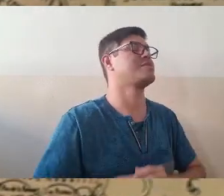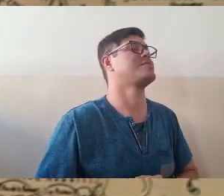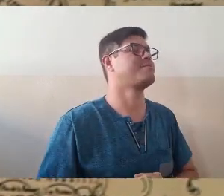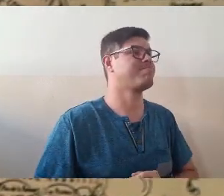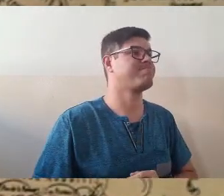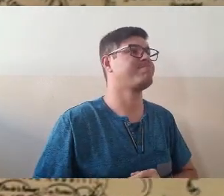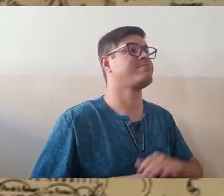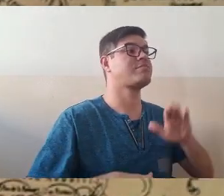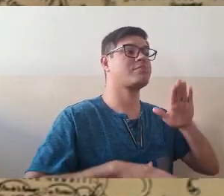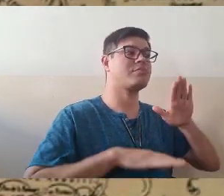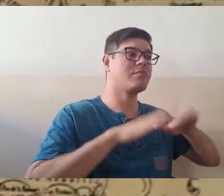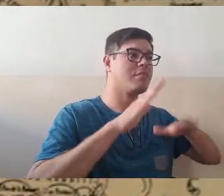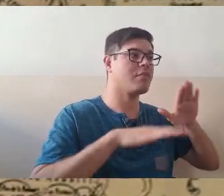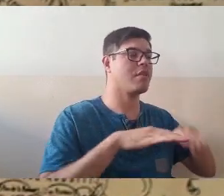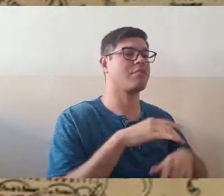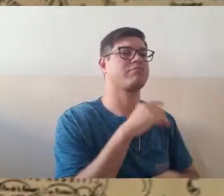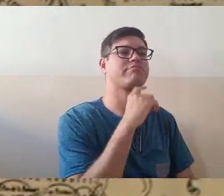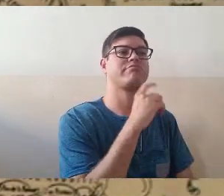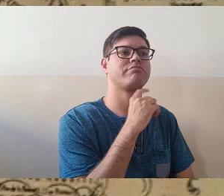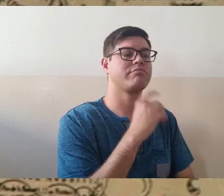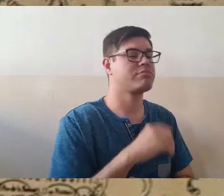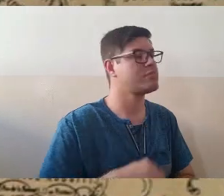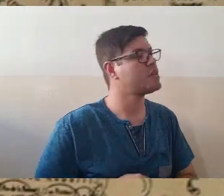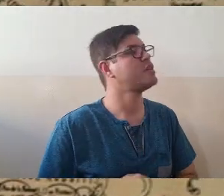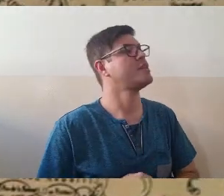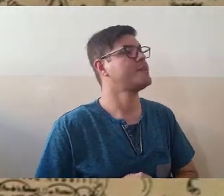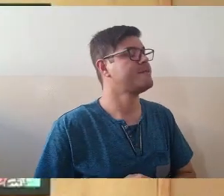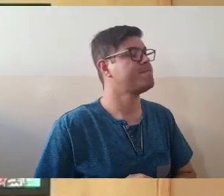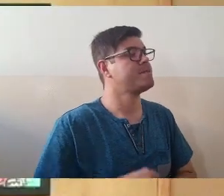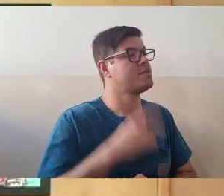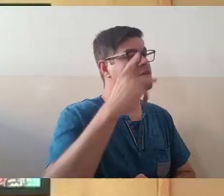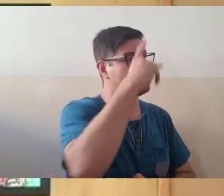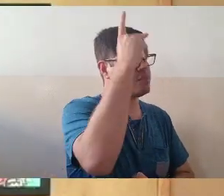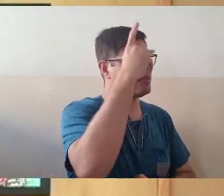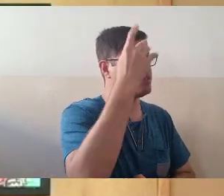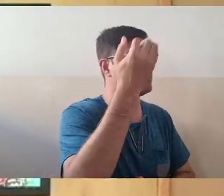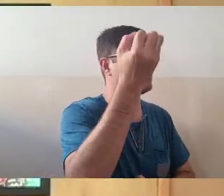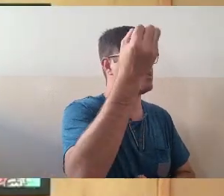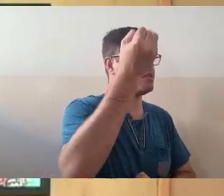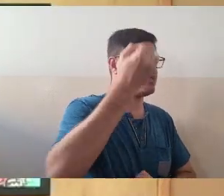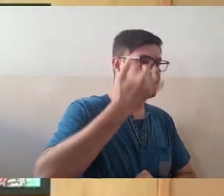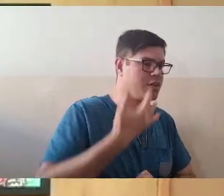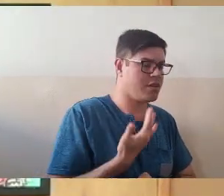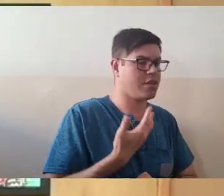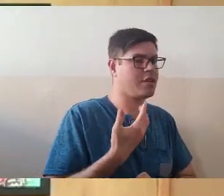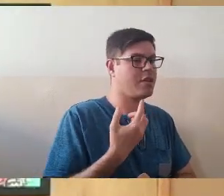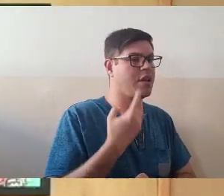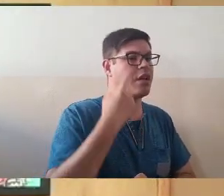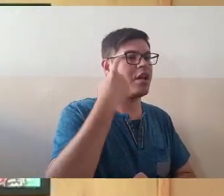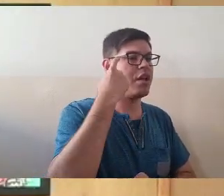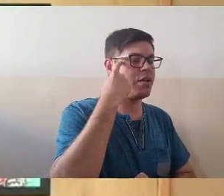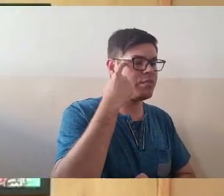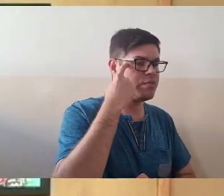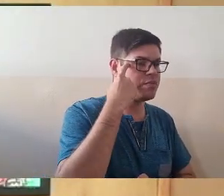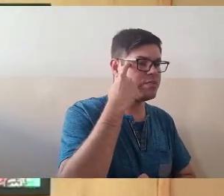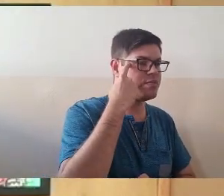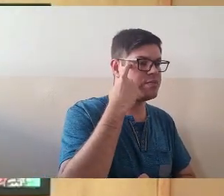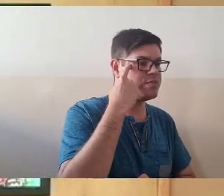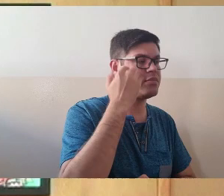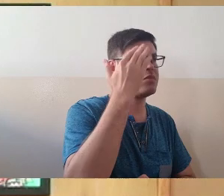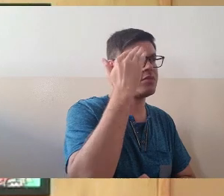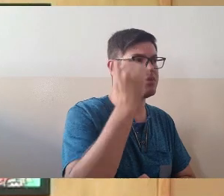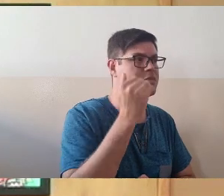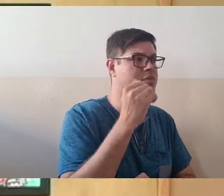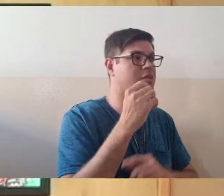tem jeito. Não vai dar certo. Não tem jeito. O prefeito pede muito tem muito essa visão. E a gente